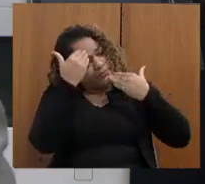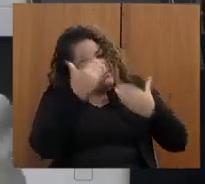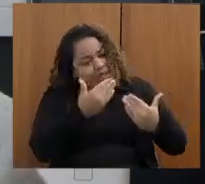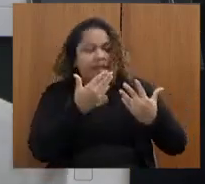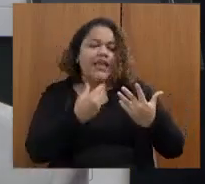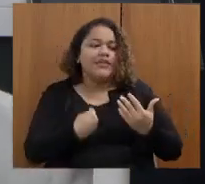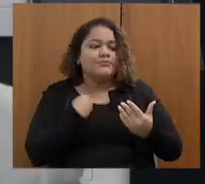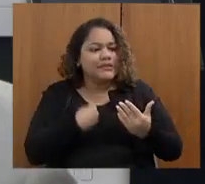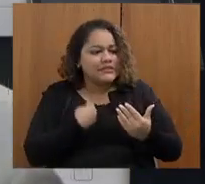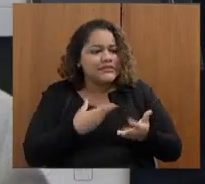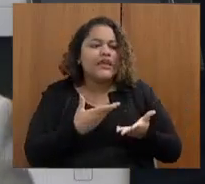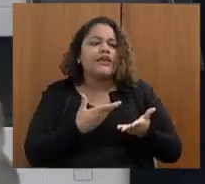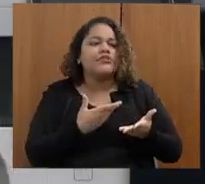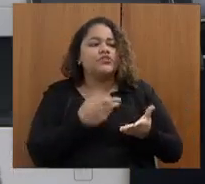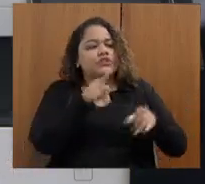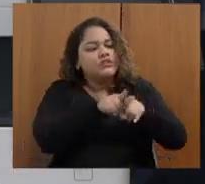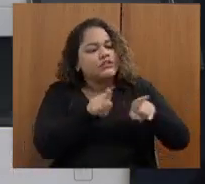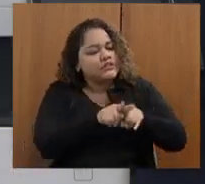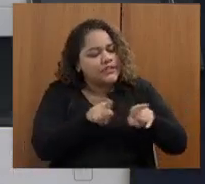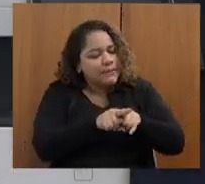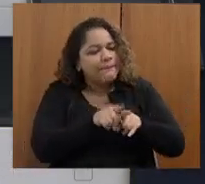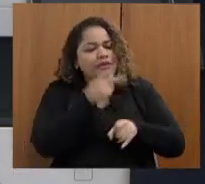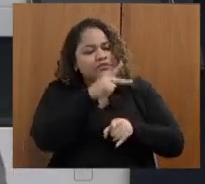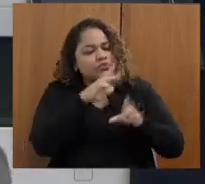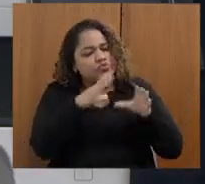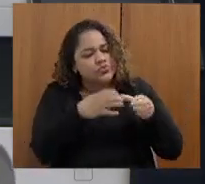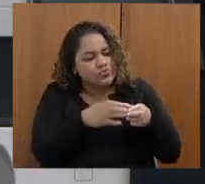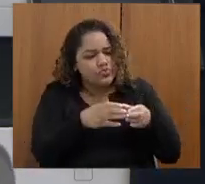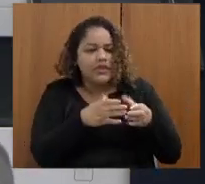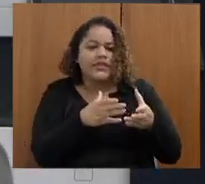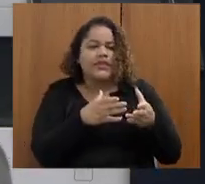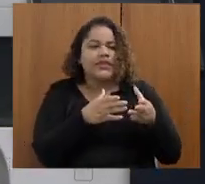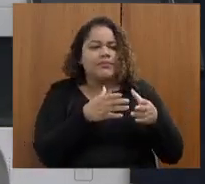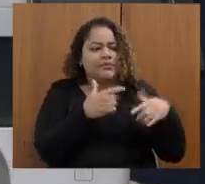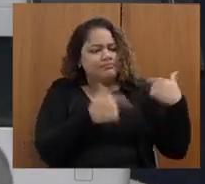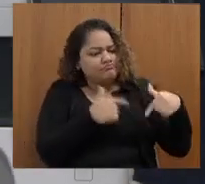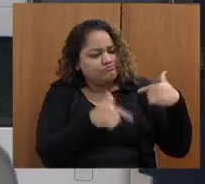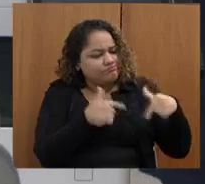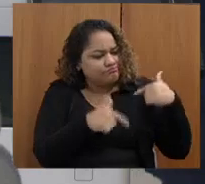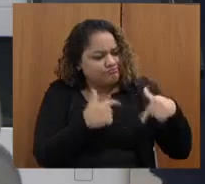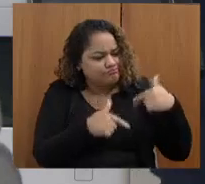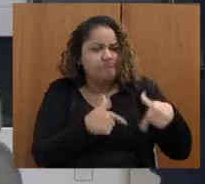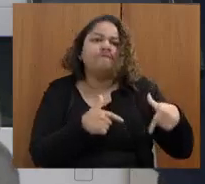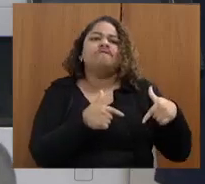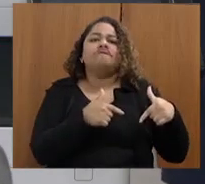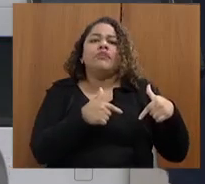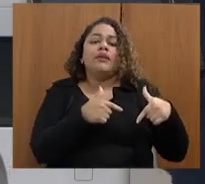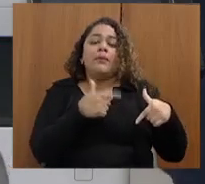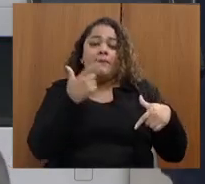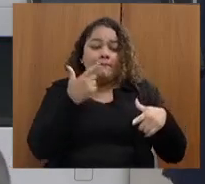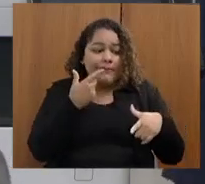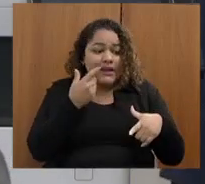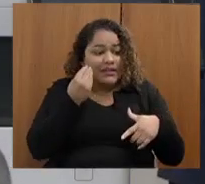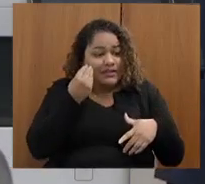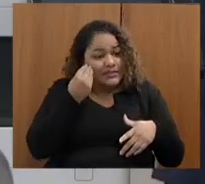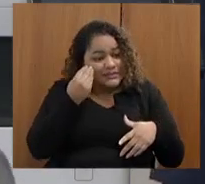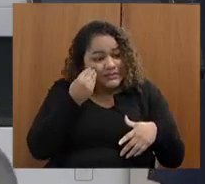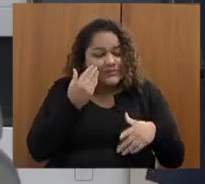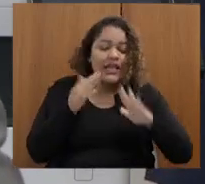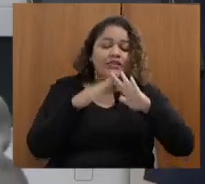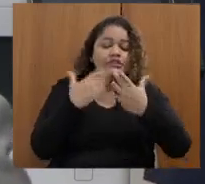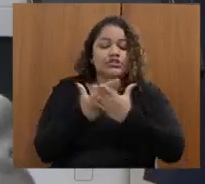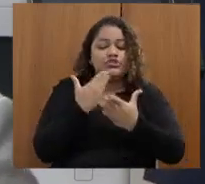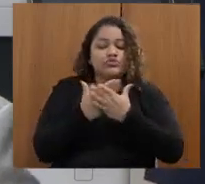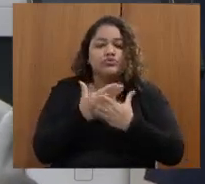disposição juntamente da sua equipe que aqui se encontra de poder trabalhar bastante para que as escolas públicas